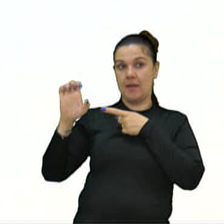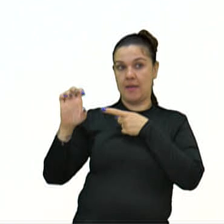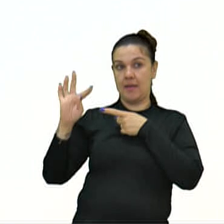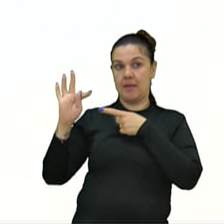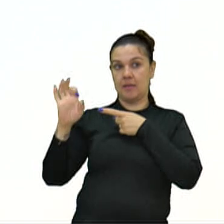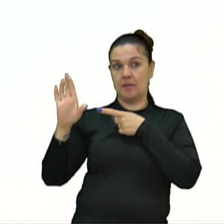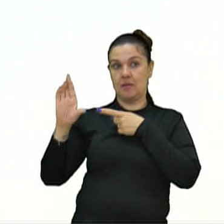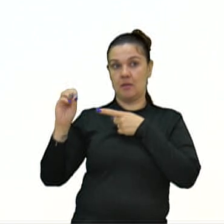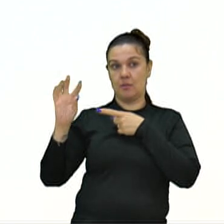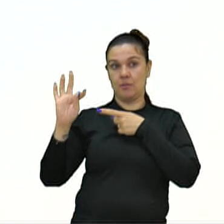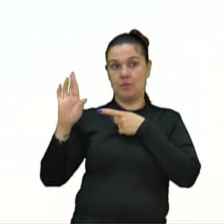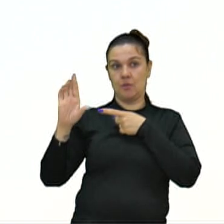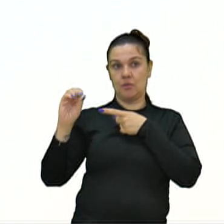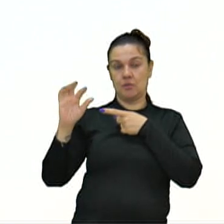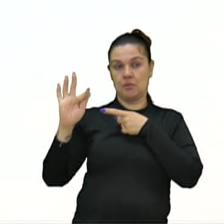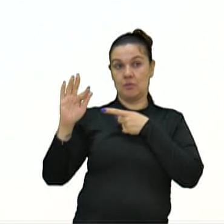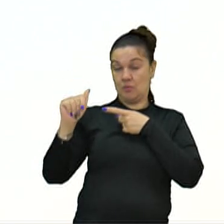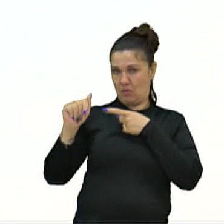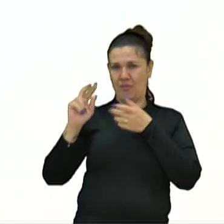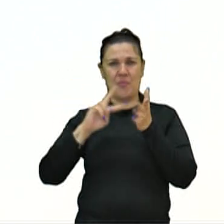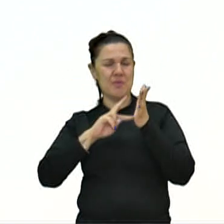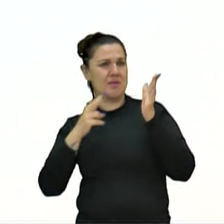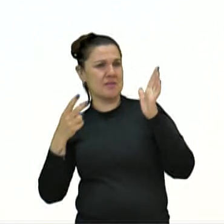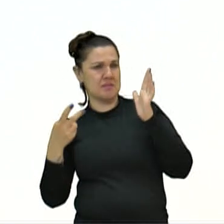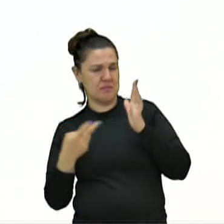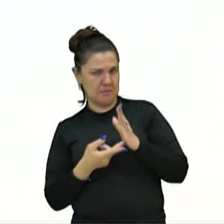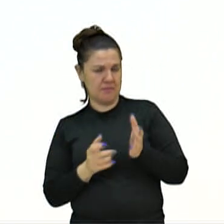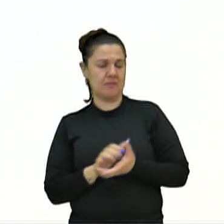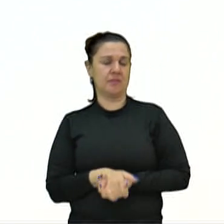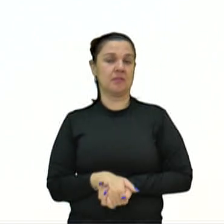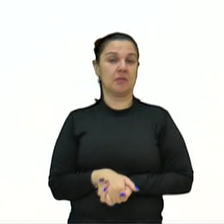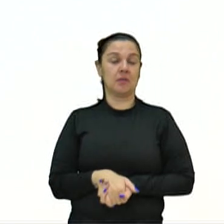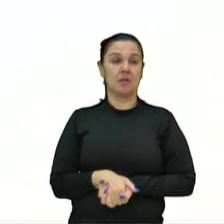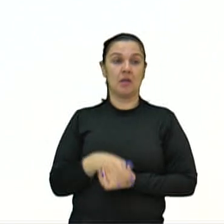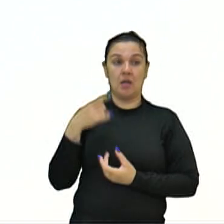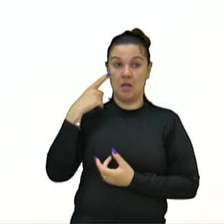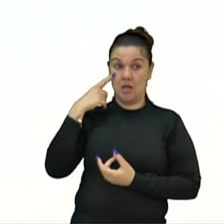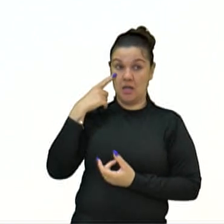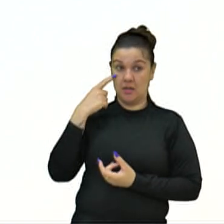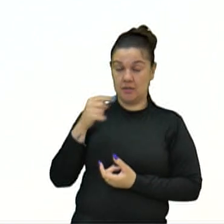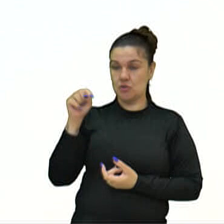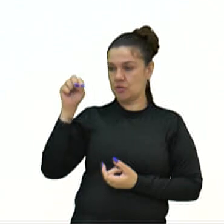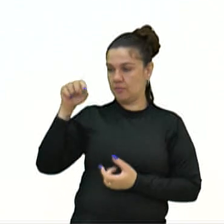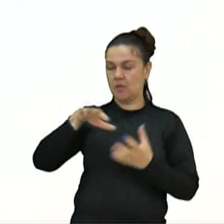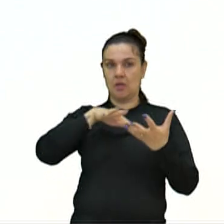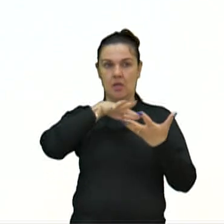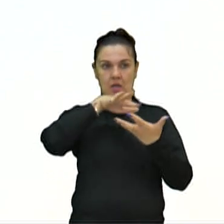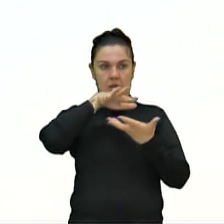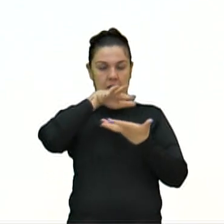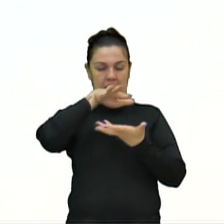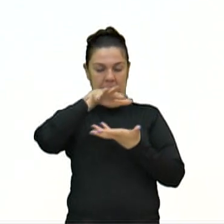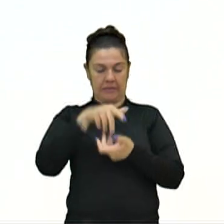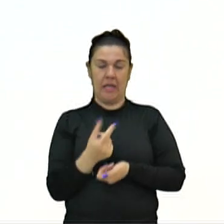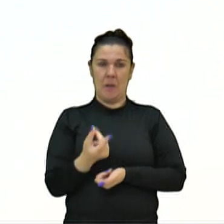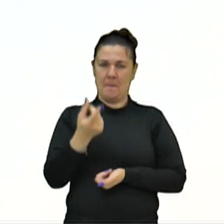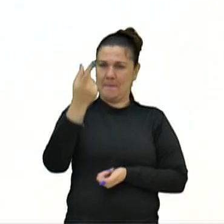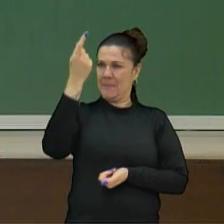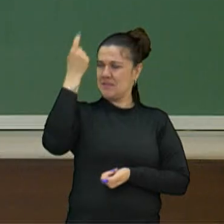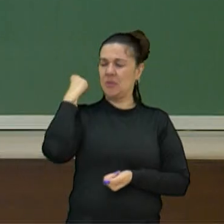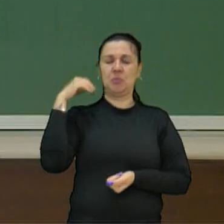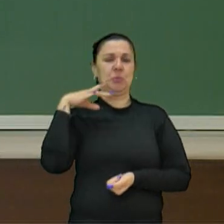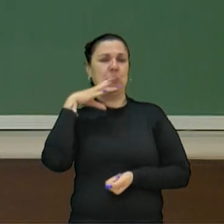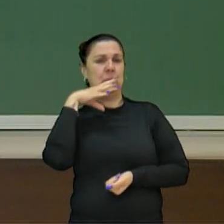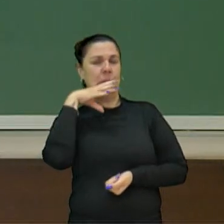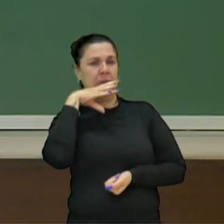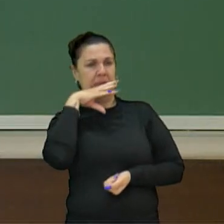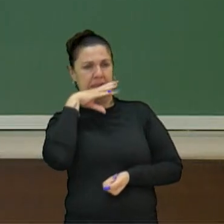heterotrótofa, ou ainda de Oparin e Haldane. O que essa hipótese diz? Aqui a gente está vendo a Terra primitiva, era muito quente,